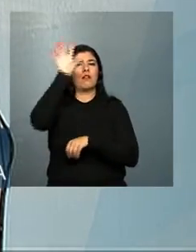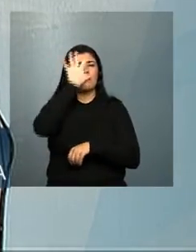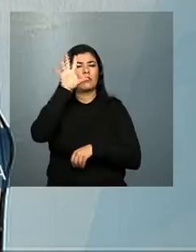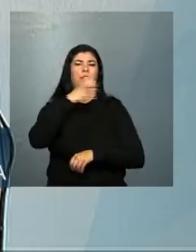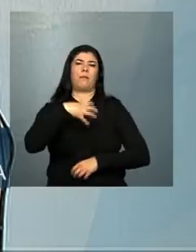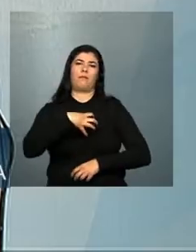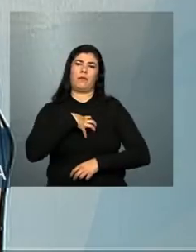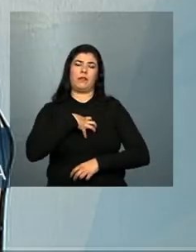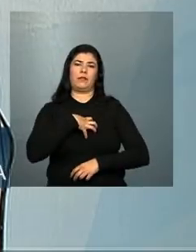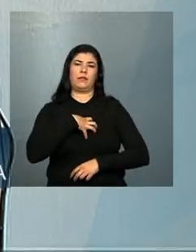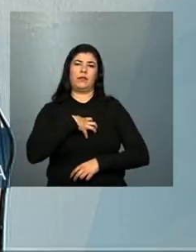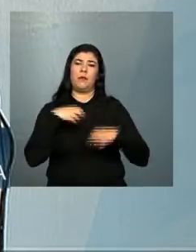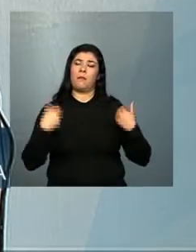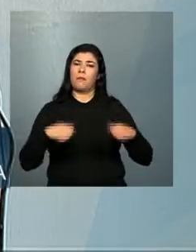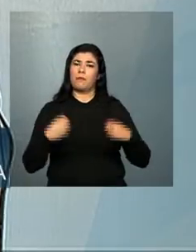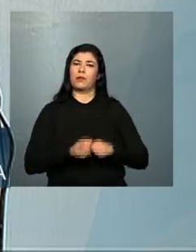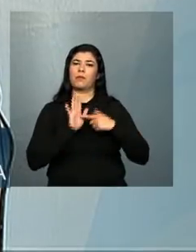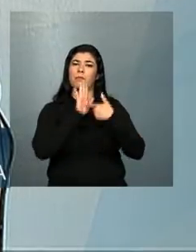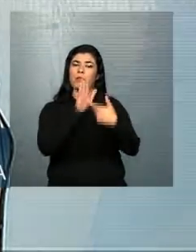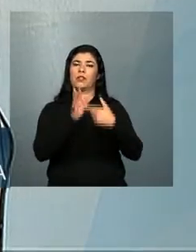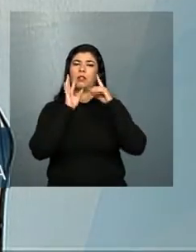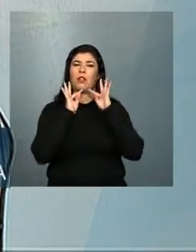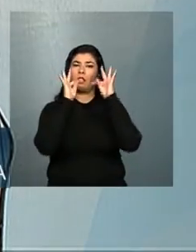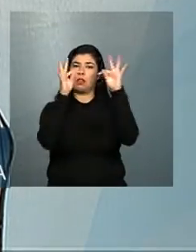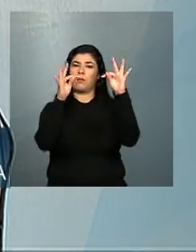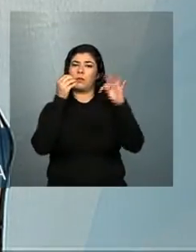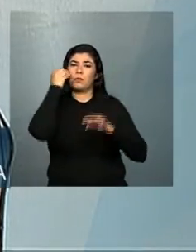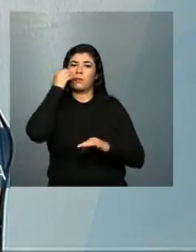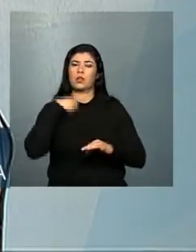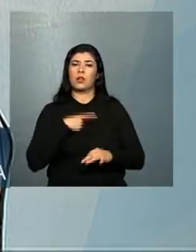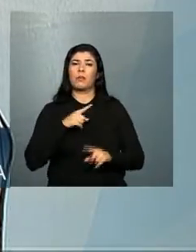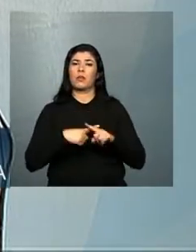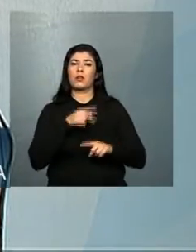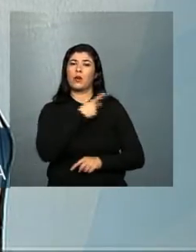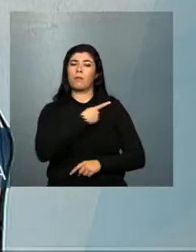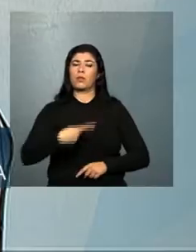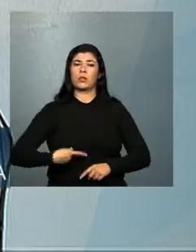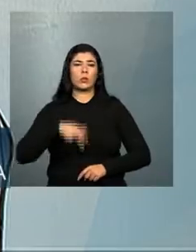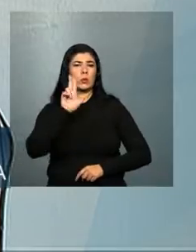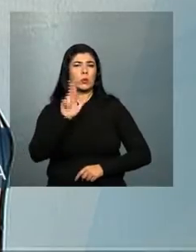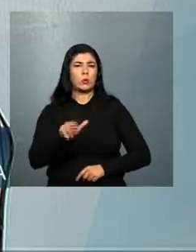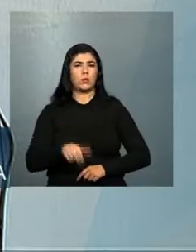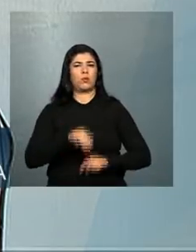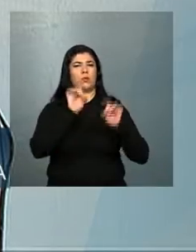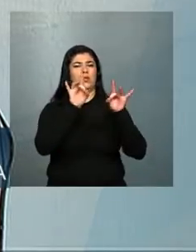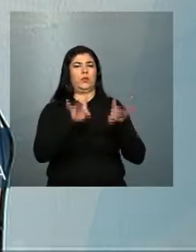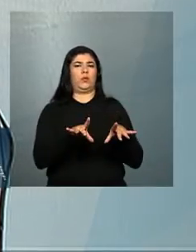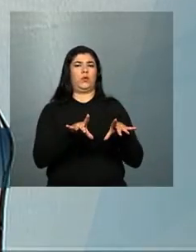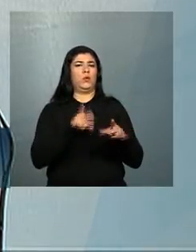esse testemunho que a presidenta Dilma nunca faltou aos baianos e às